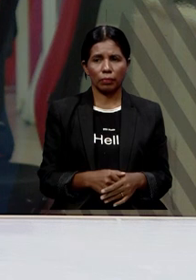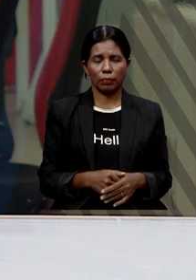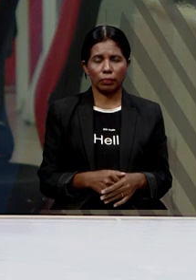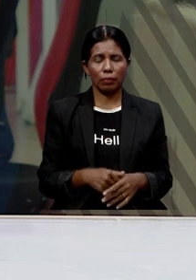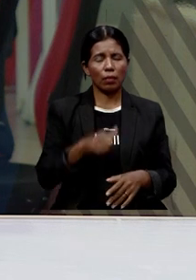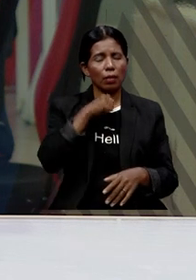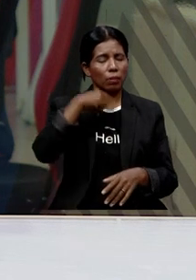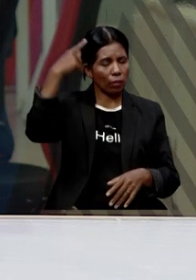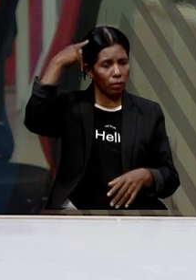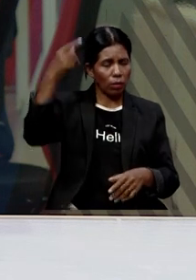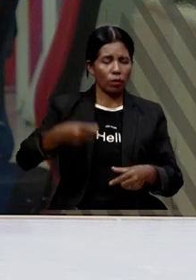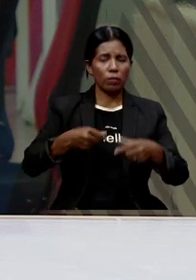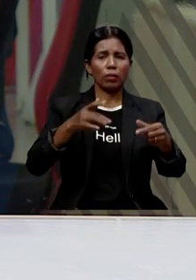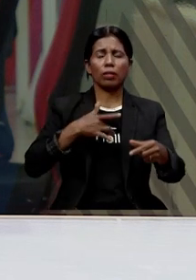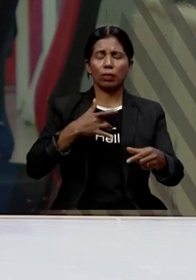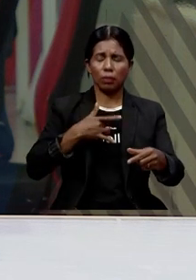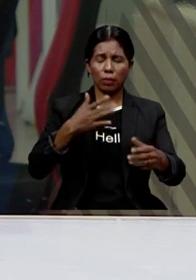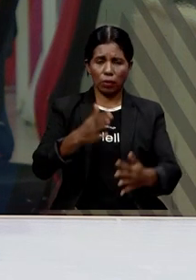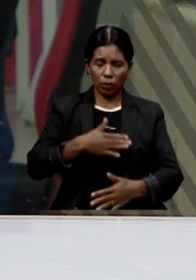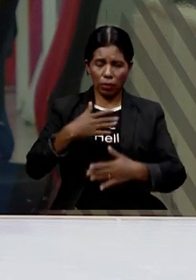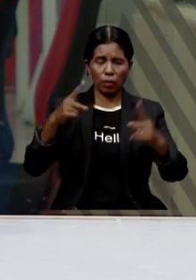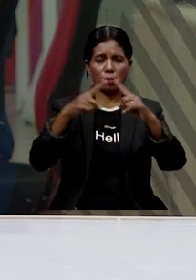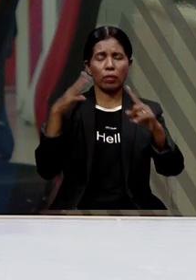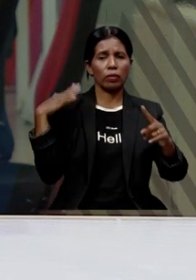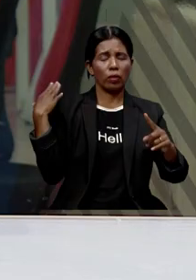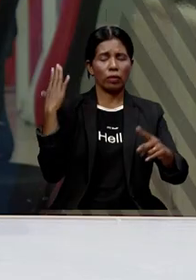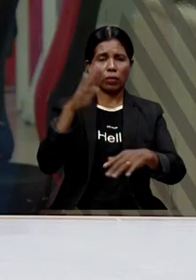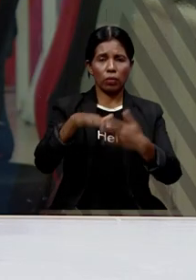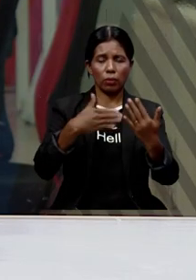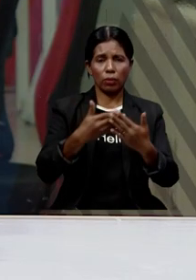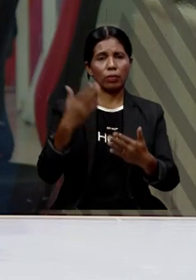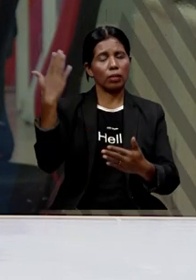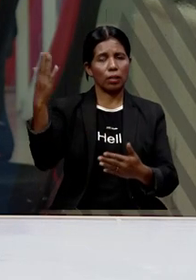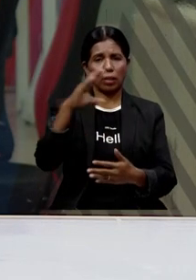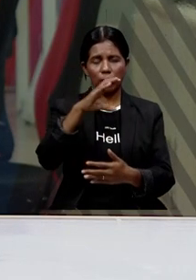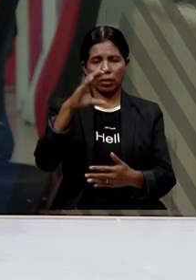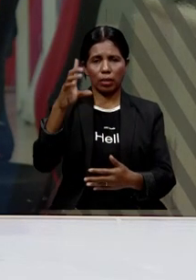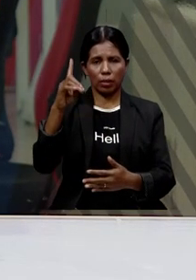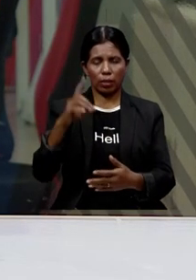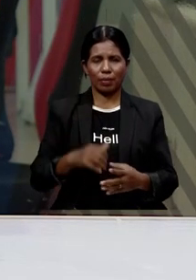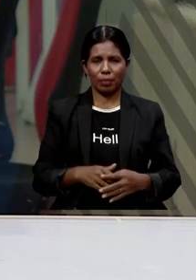Papa Francisco expressa nesse sentimento que solo para joven sira e a sentru convenção Díli.